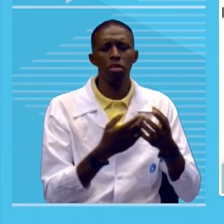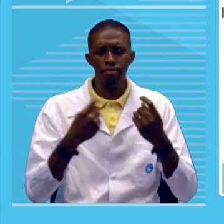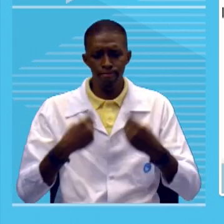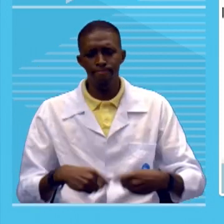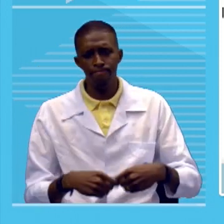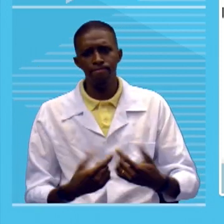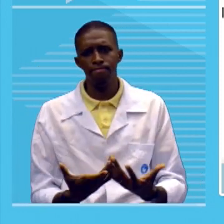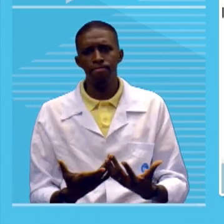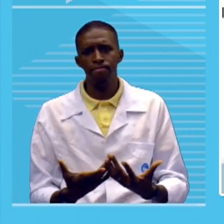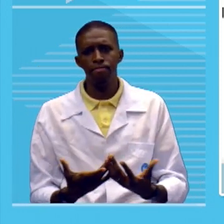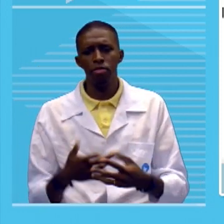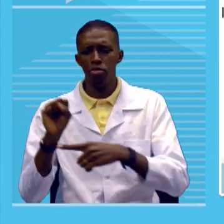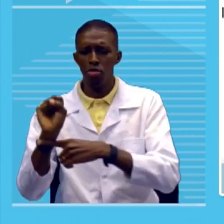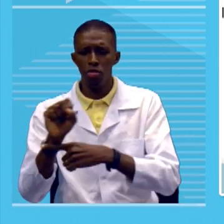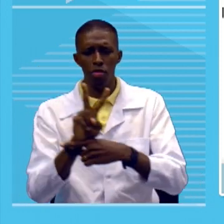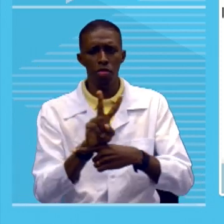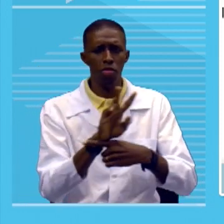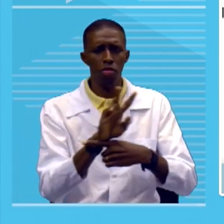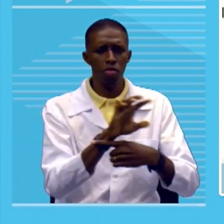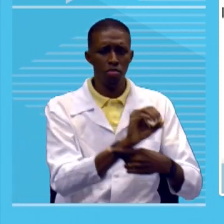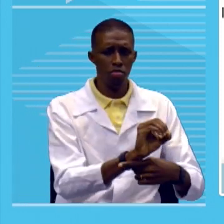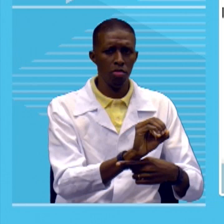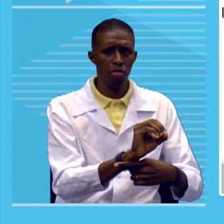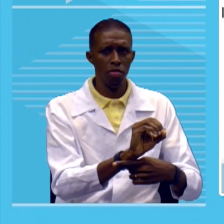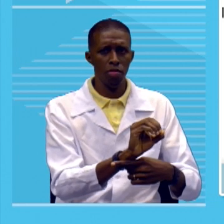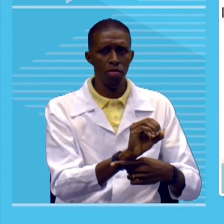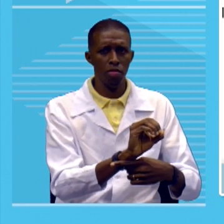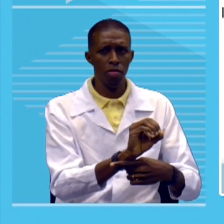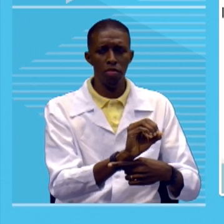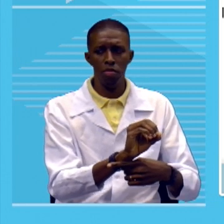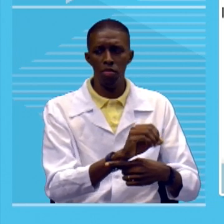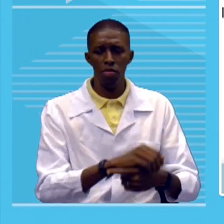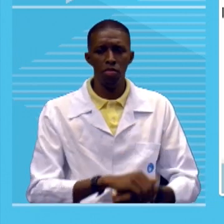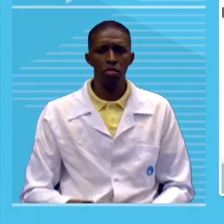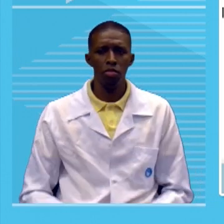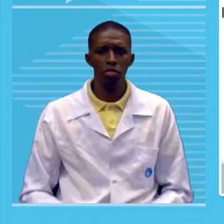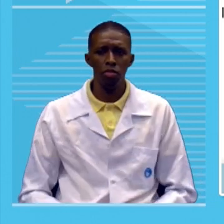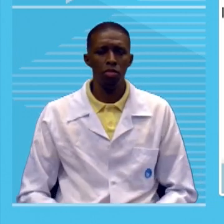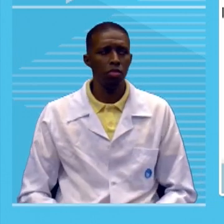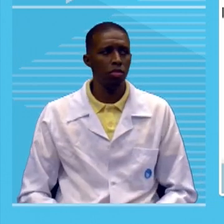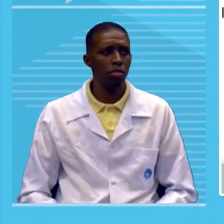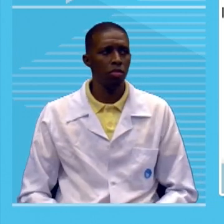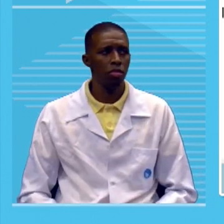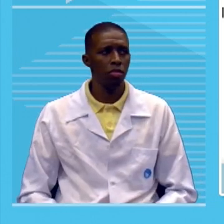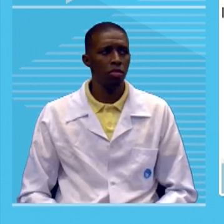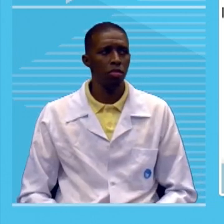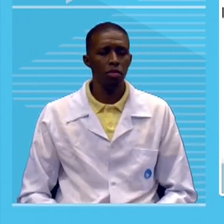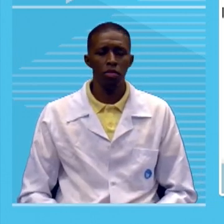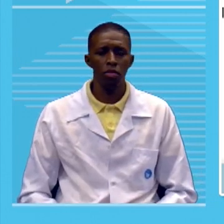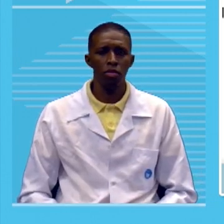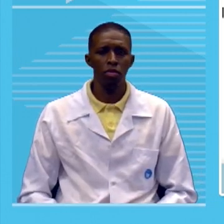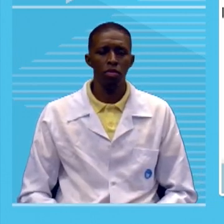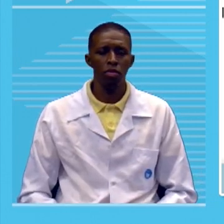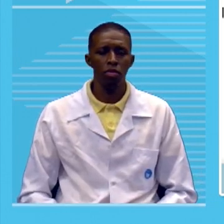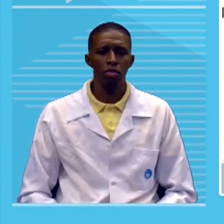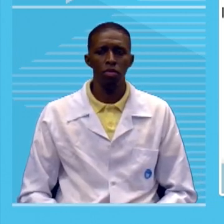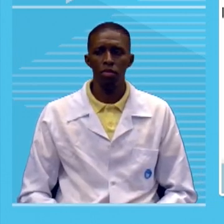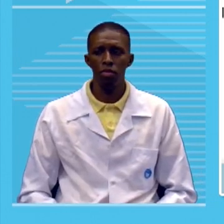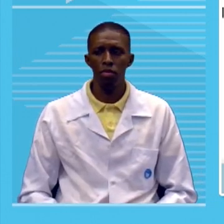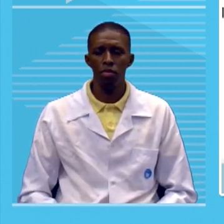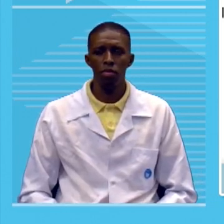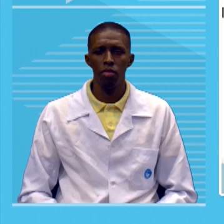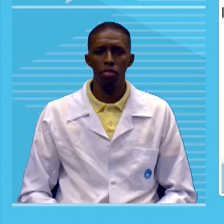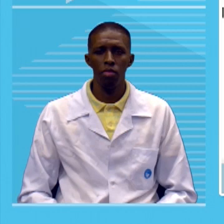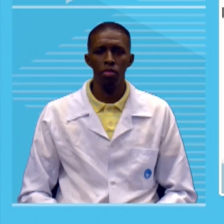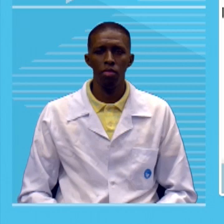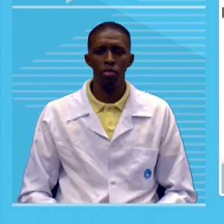Sujeito, verbo, objeto e adjunto. Sujeito, verbo, complemento, verbal, adjunto. Sujeito, verbo, complemento,